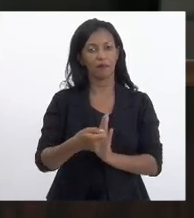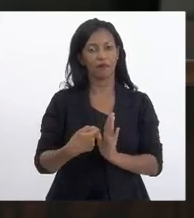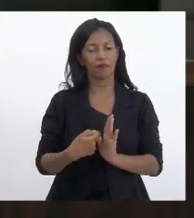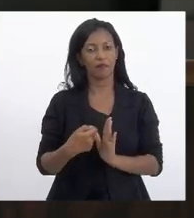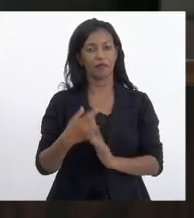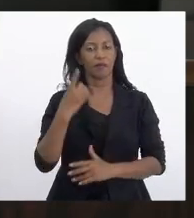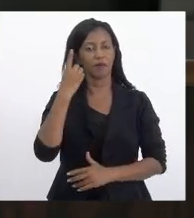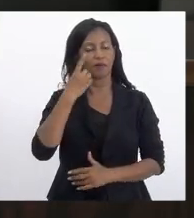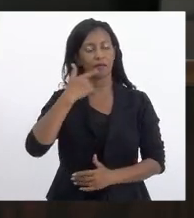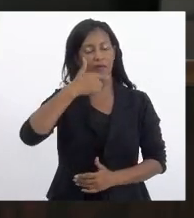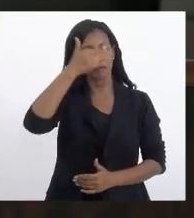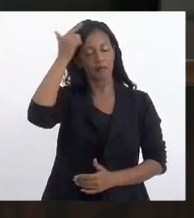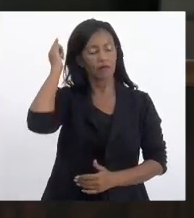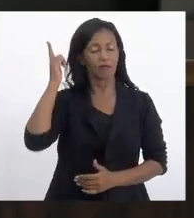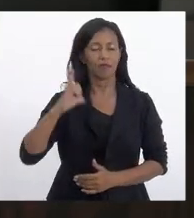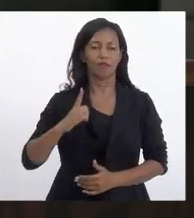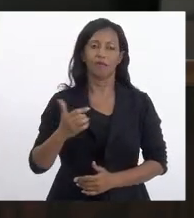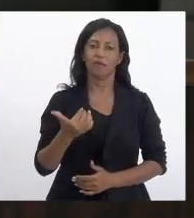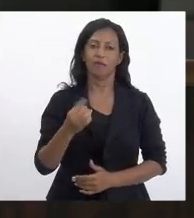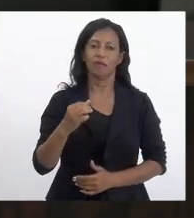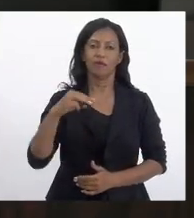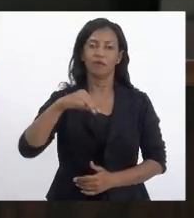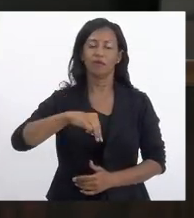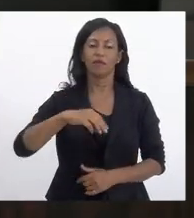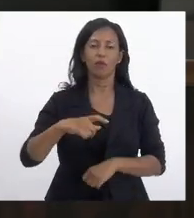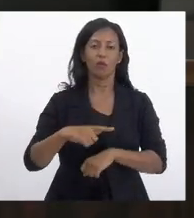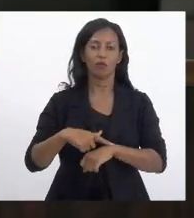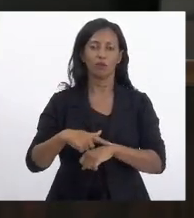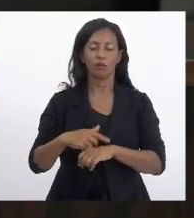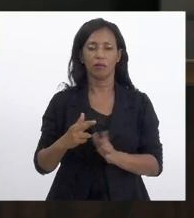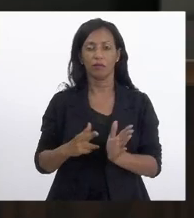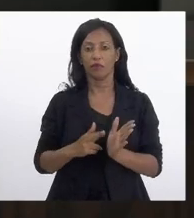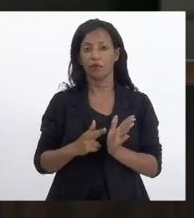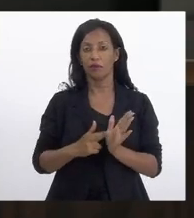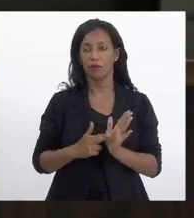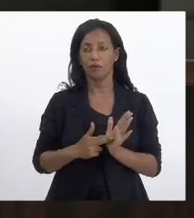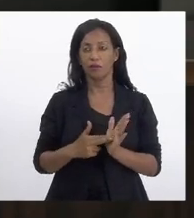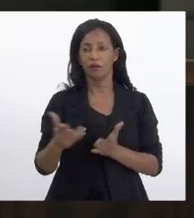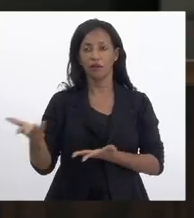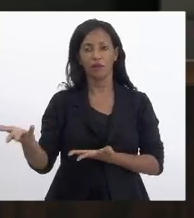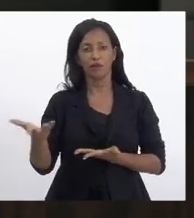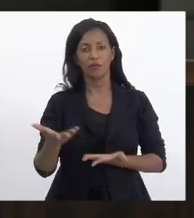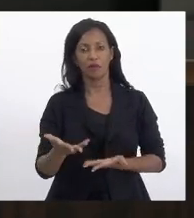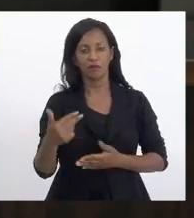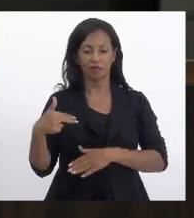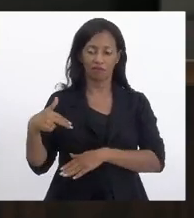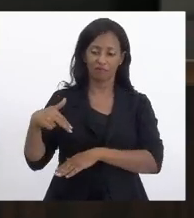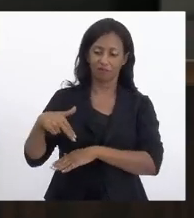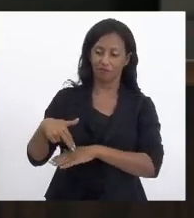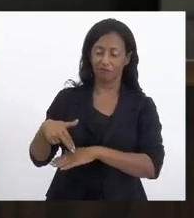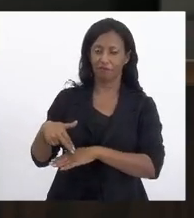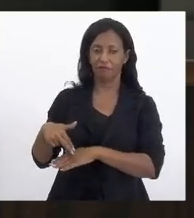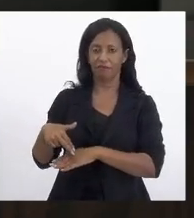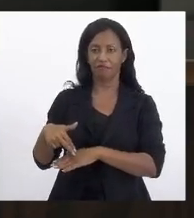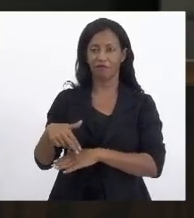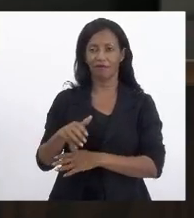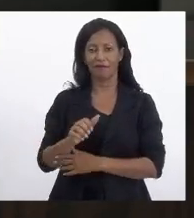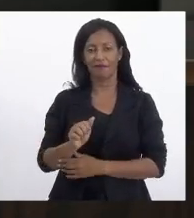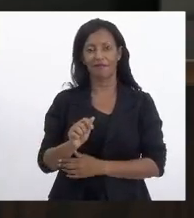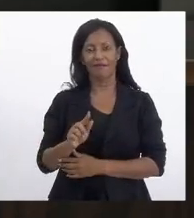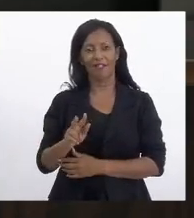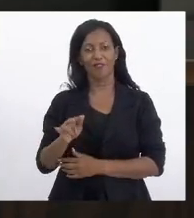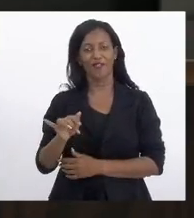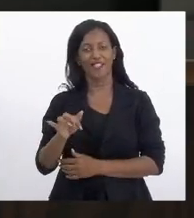Luiz Paulo. Vossa Excelência tem 10 minutos, de acordo com o tempo regimental, e eu o recebo na tribuna com as minhas saudações alvinegras.